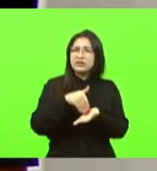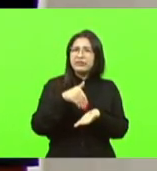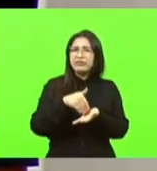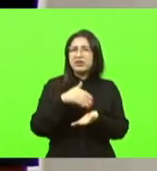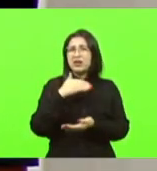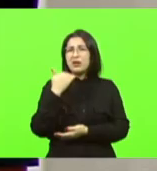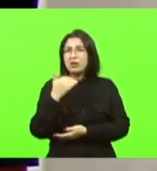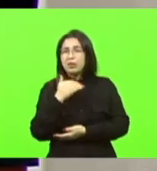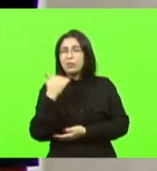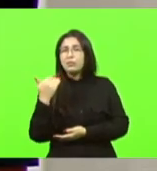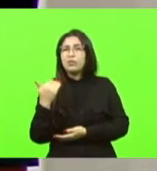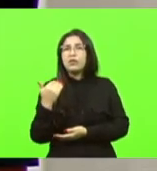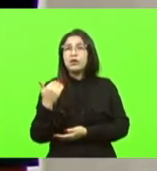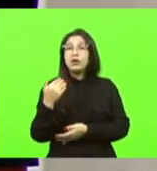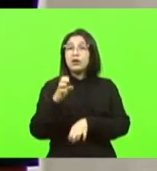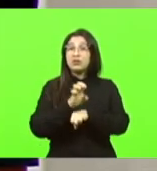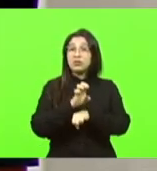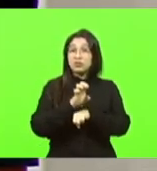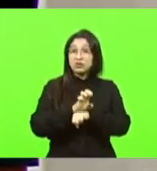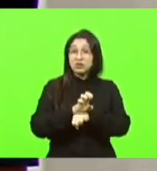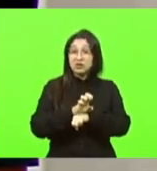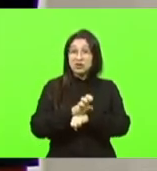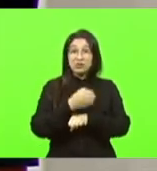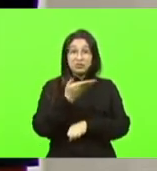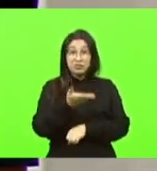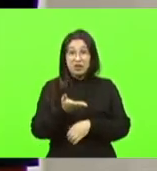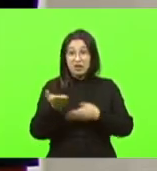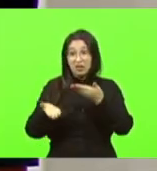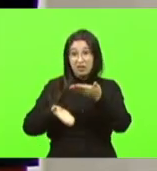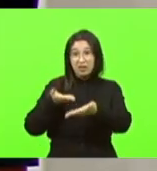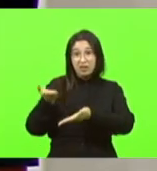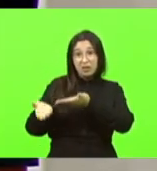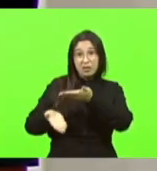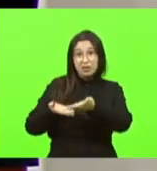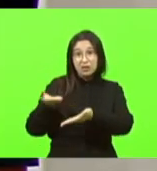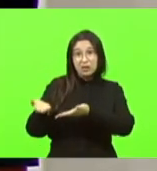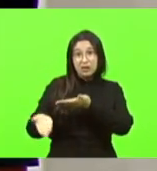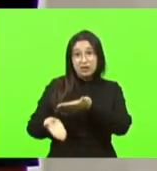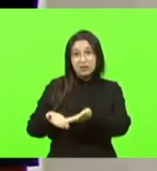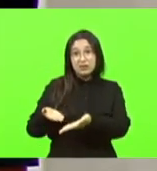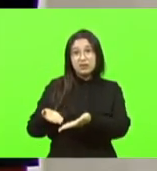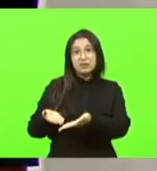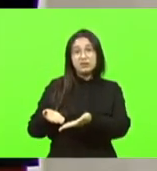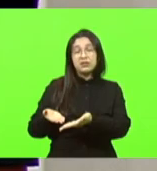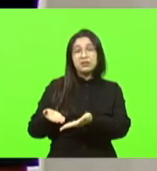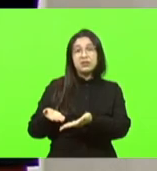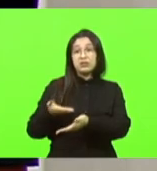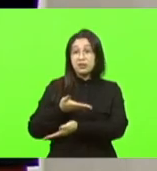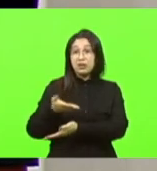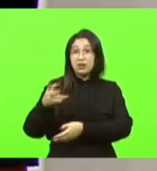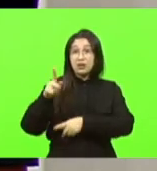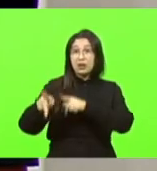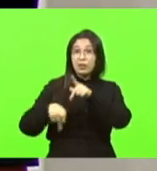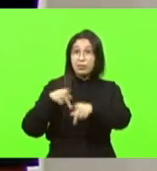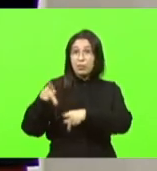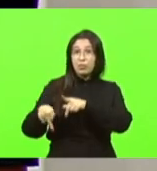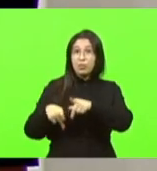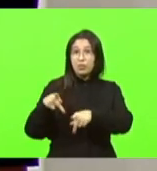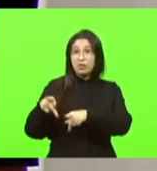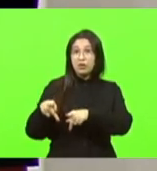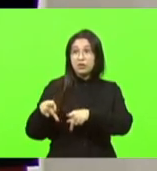caminhada o estado que deveria ser o aparato dessa população que menos